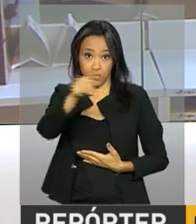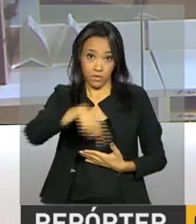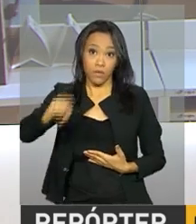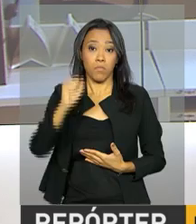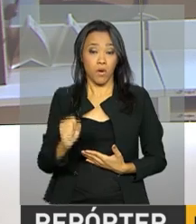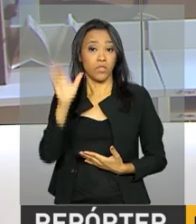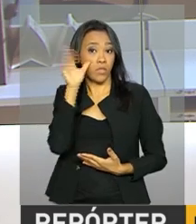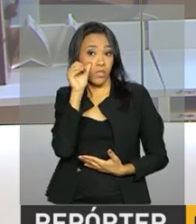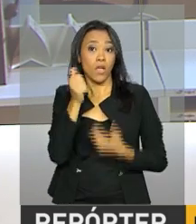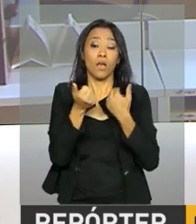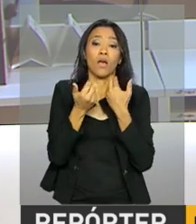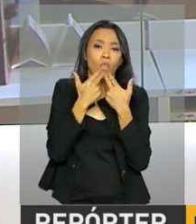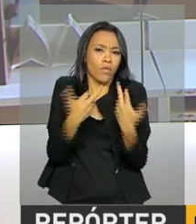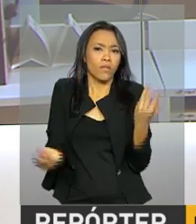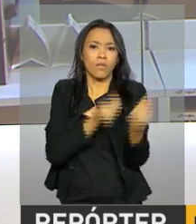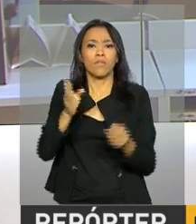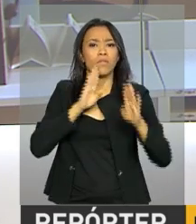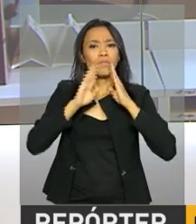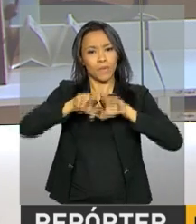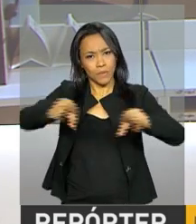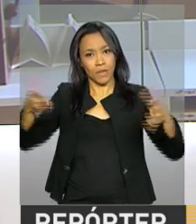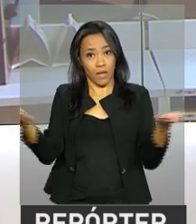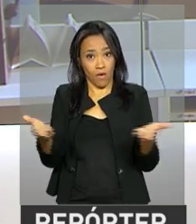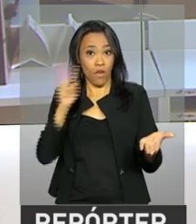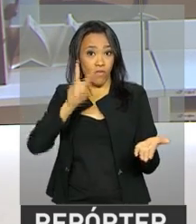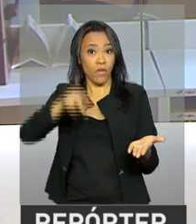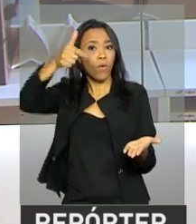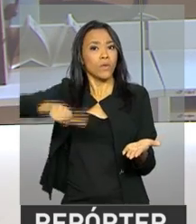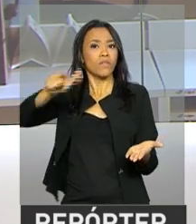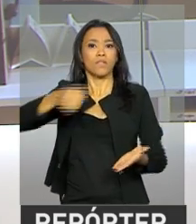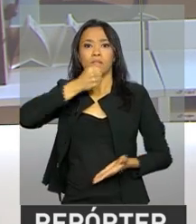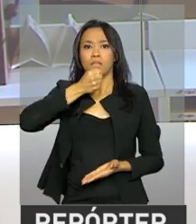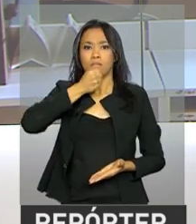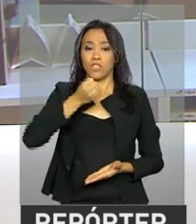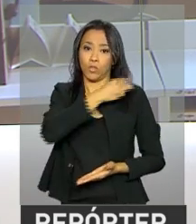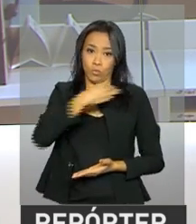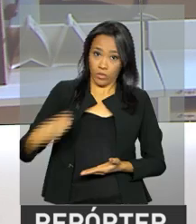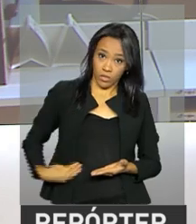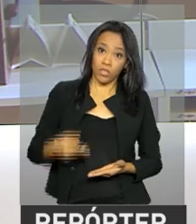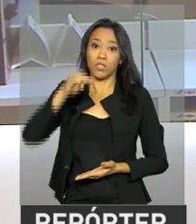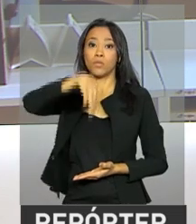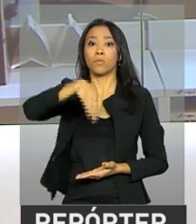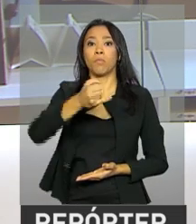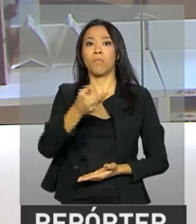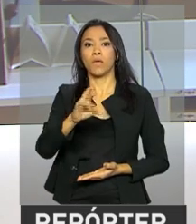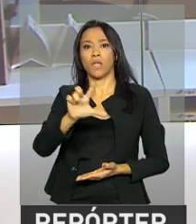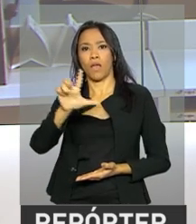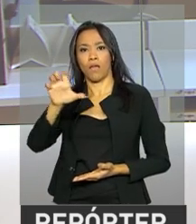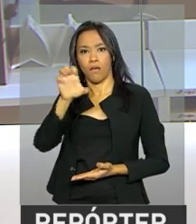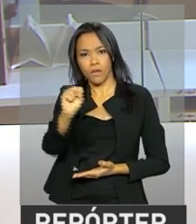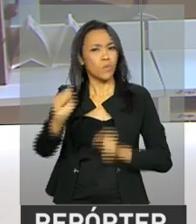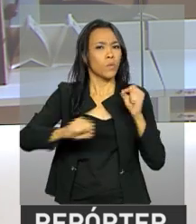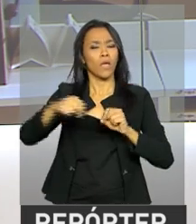pode acompanhar também as novidades em nossas redes sociais veja agora a reapresentação da entrevista do Ministro da Fazenda Henrique Meirelles sobre as